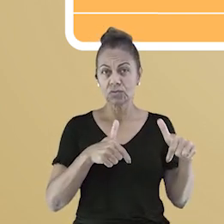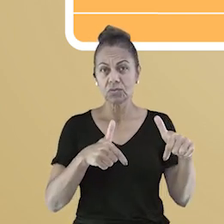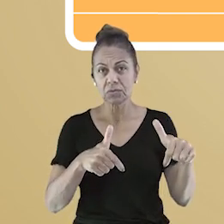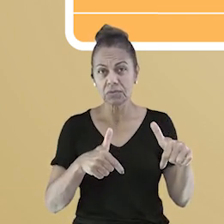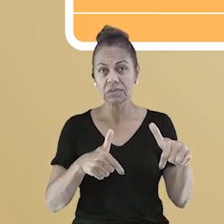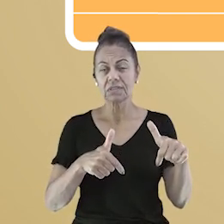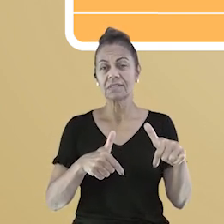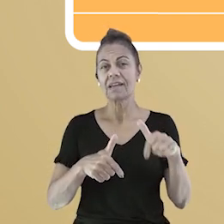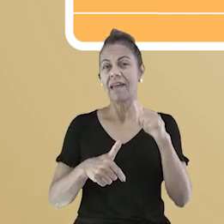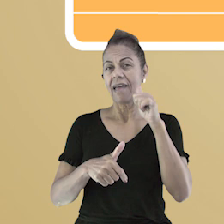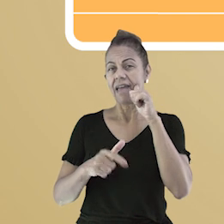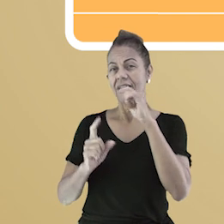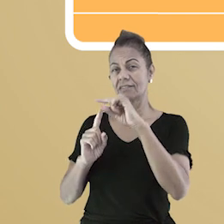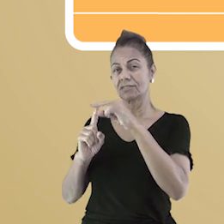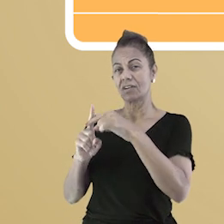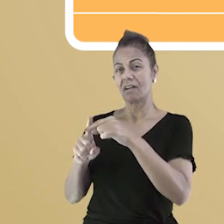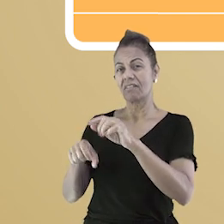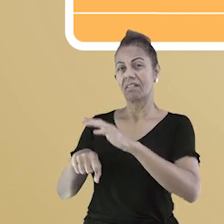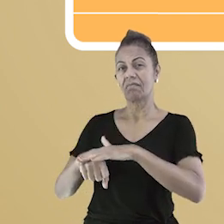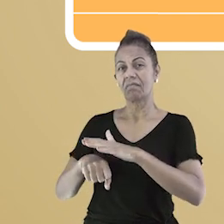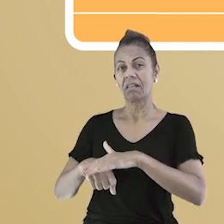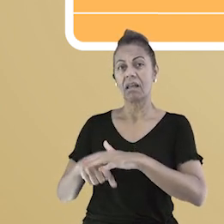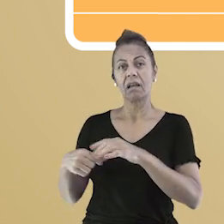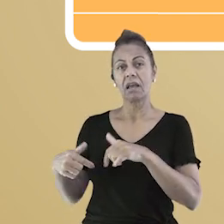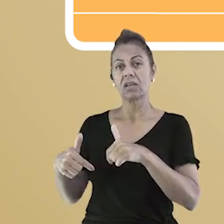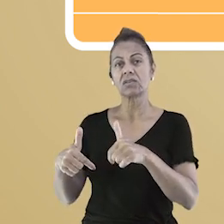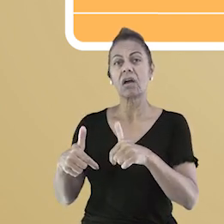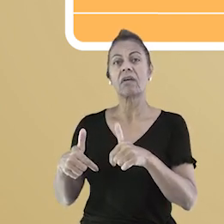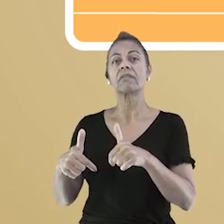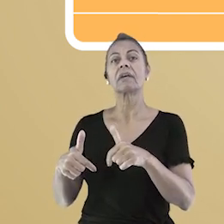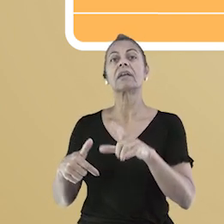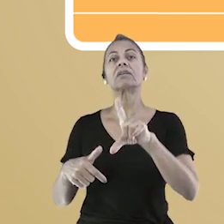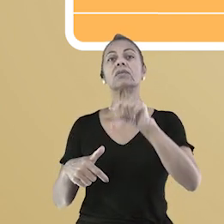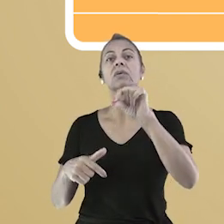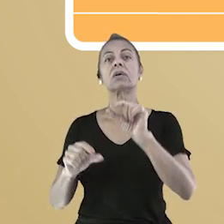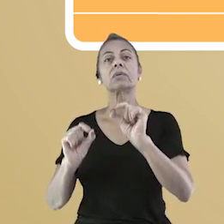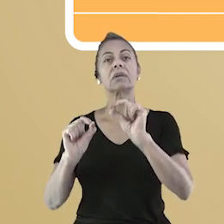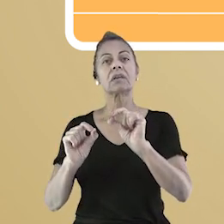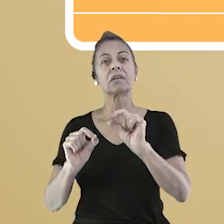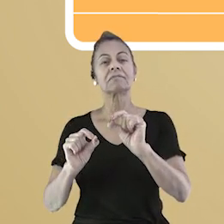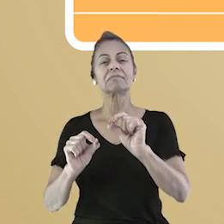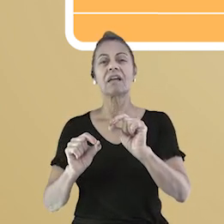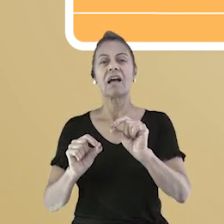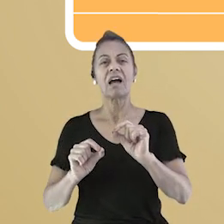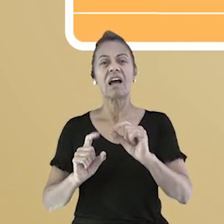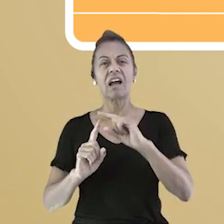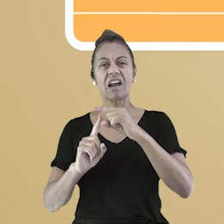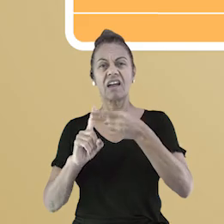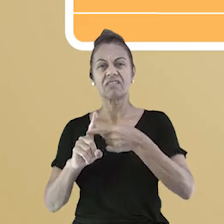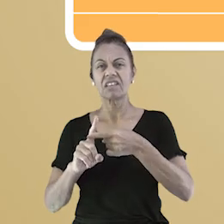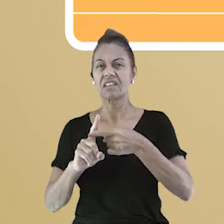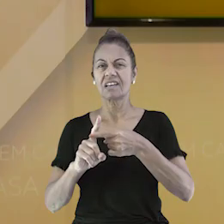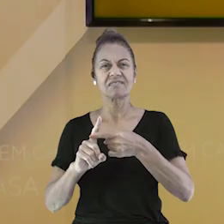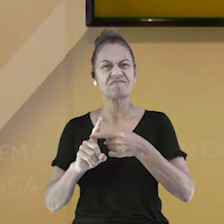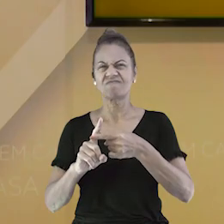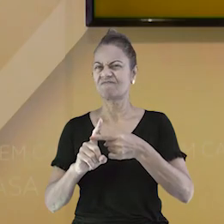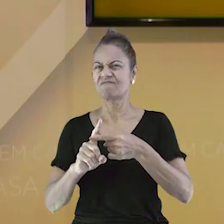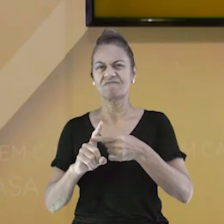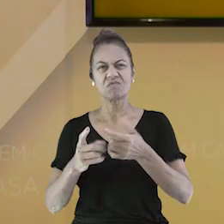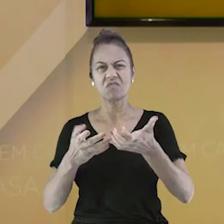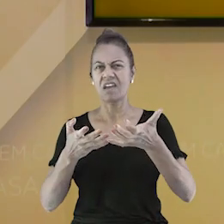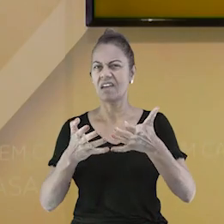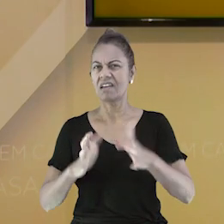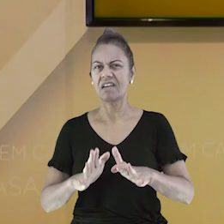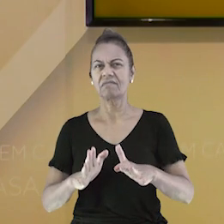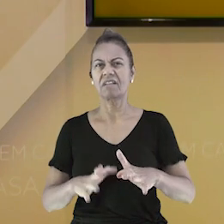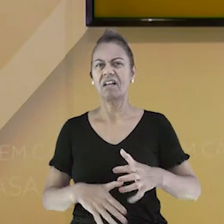como há situações em que ela comunica e acaba induzida a interromper a gestação. Em situações